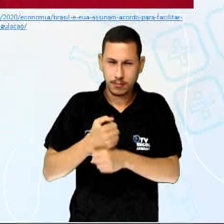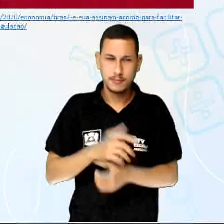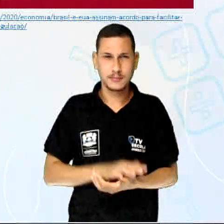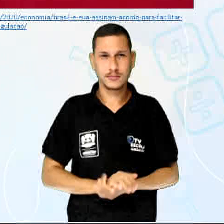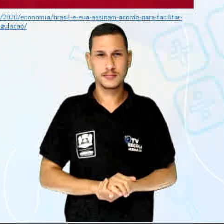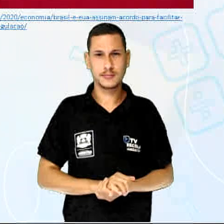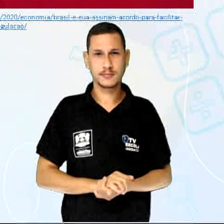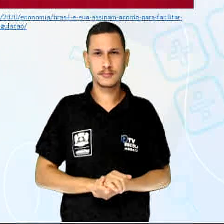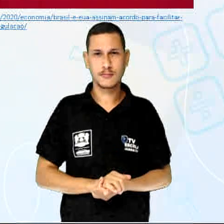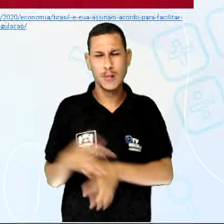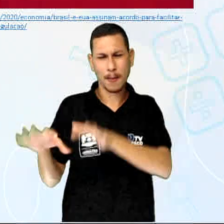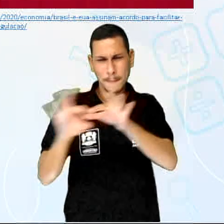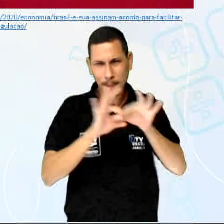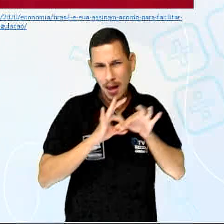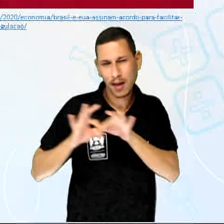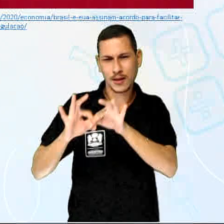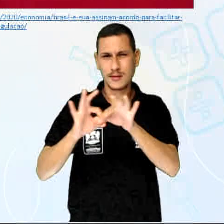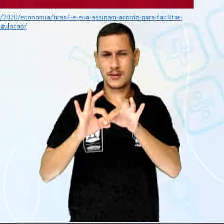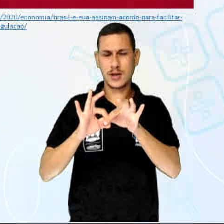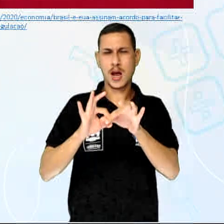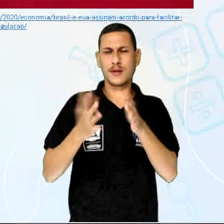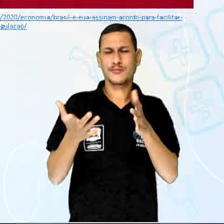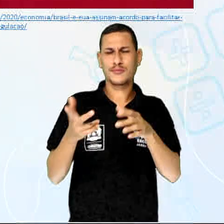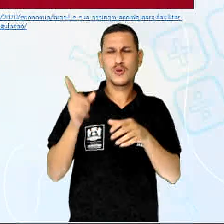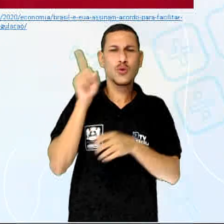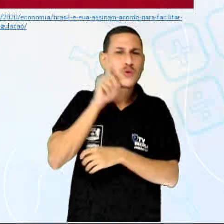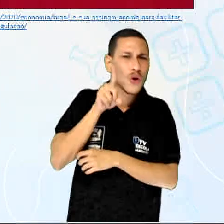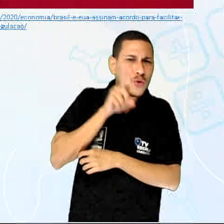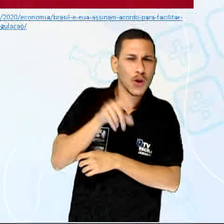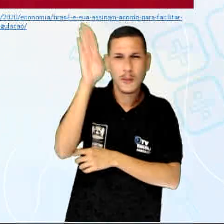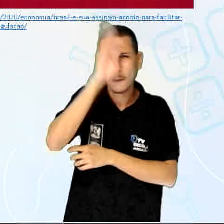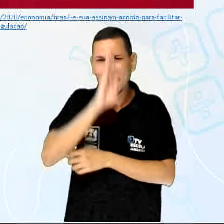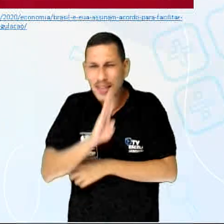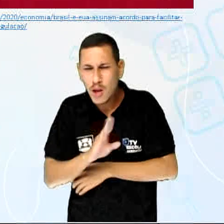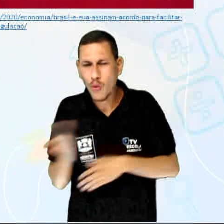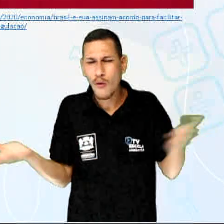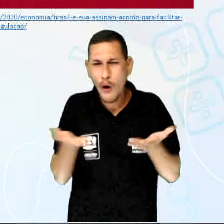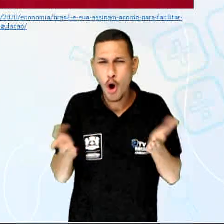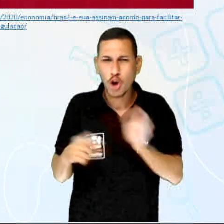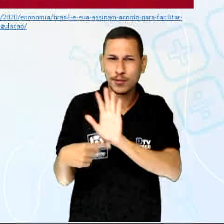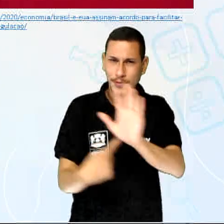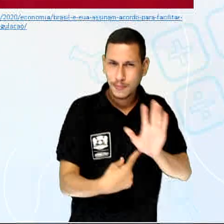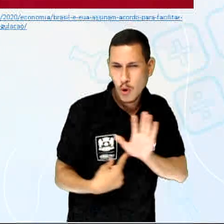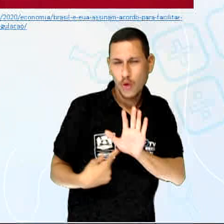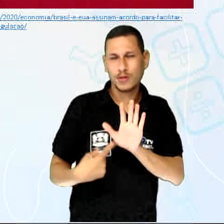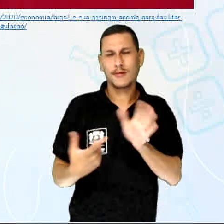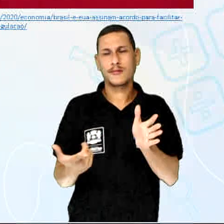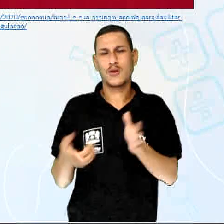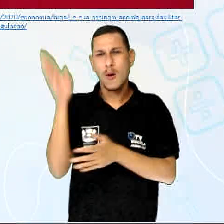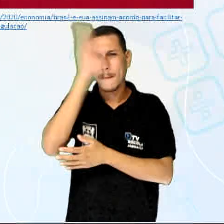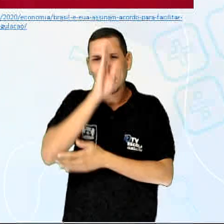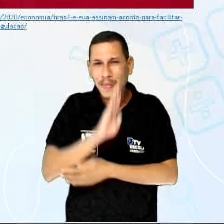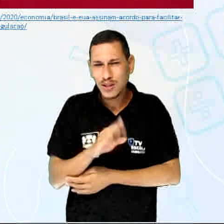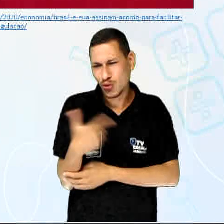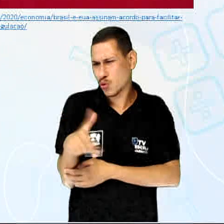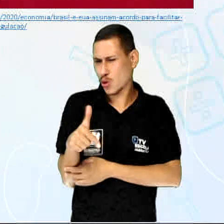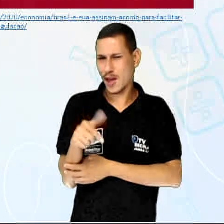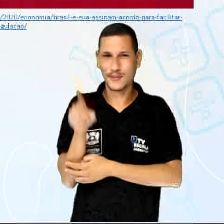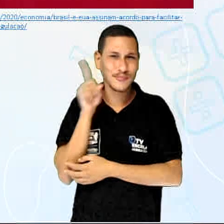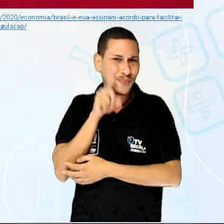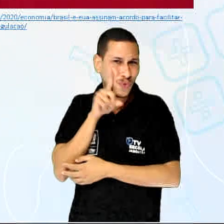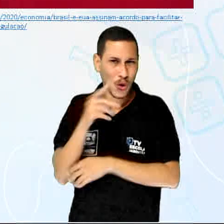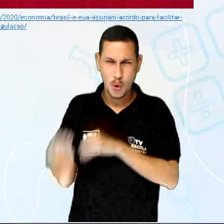A parceria entre os Estados Unidos e o Brasil, atualmente, ela mostra que o Brasil ele não tem os Estados Unidos